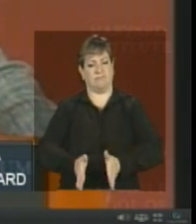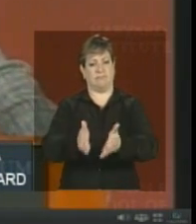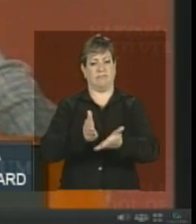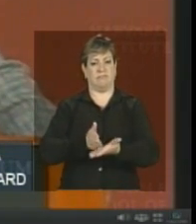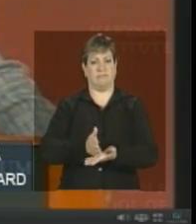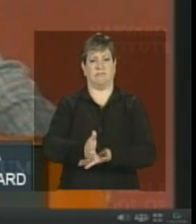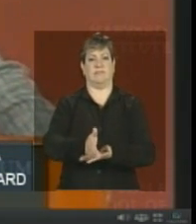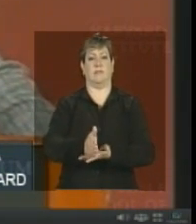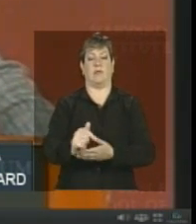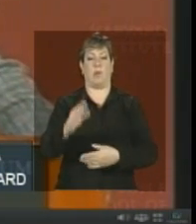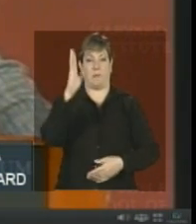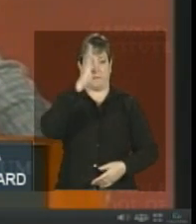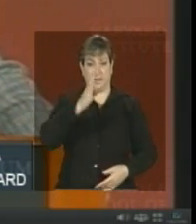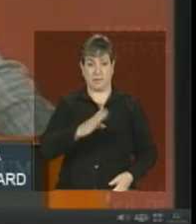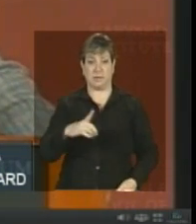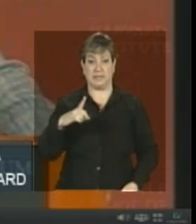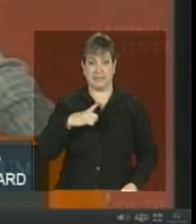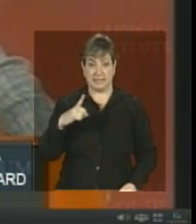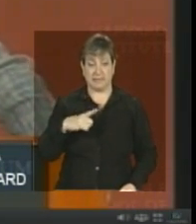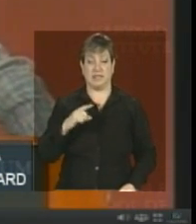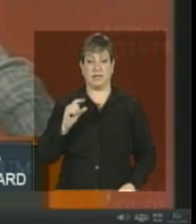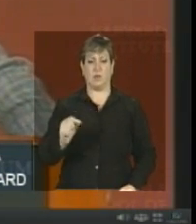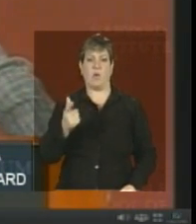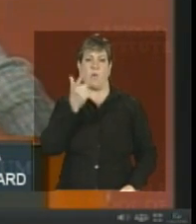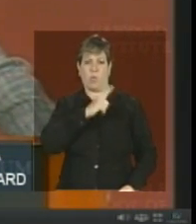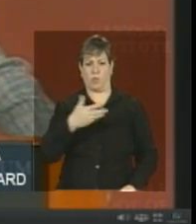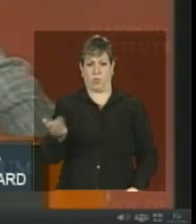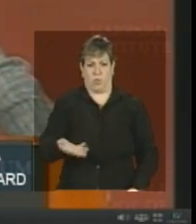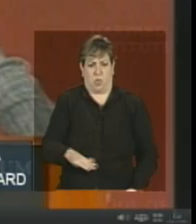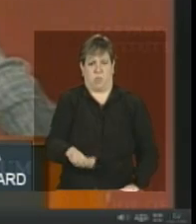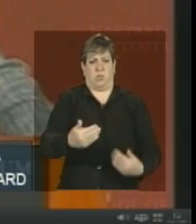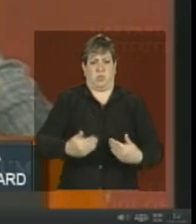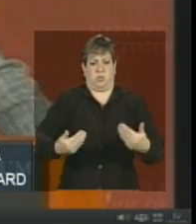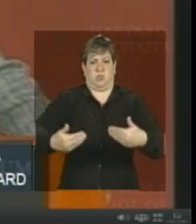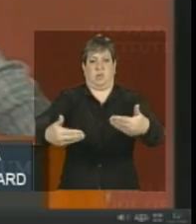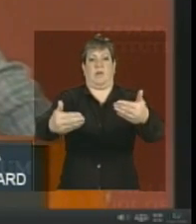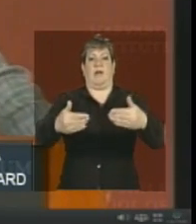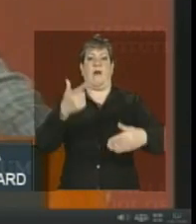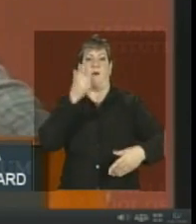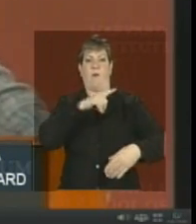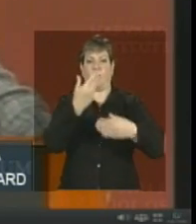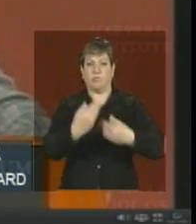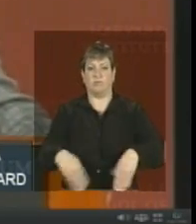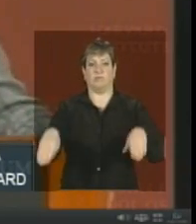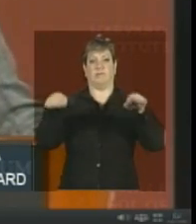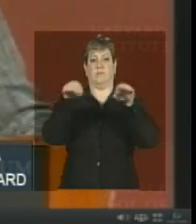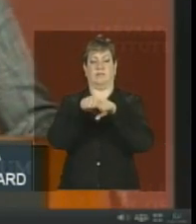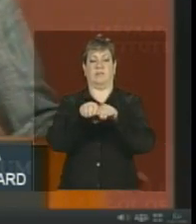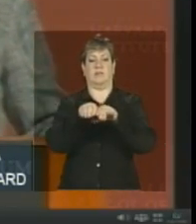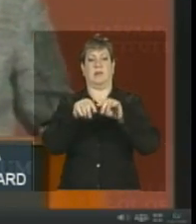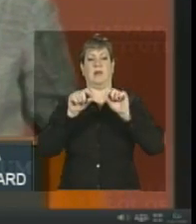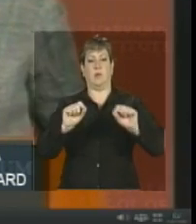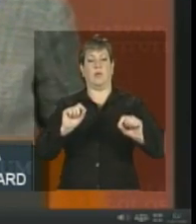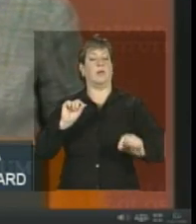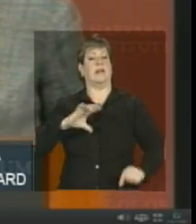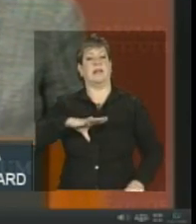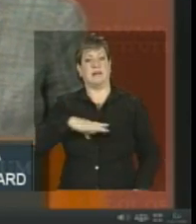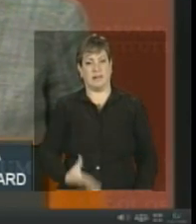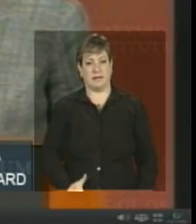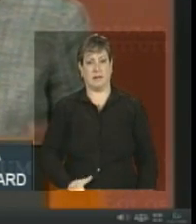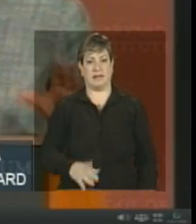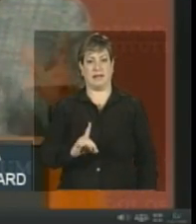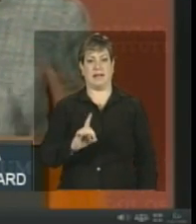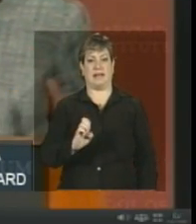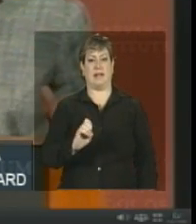essa trajetória em que o Brasil tem de correr muito para estar à altura dos desafios